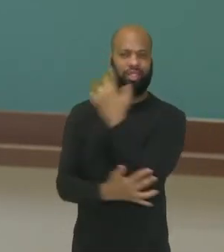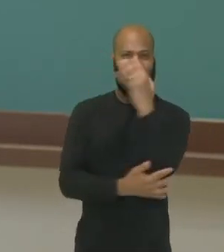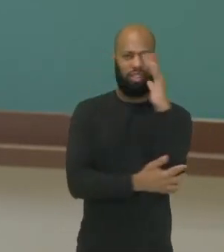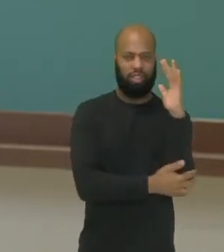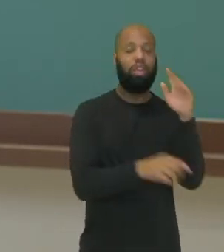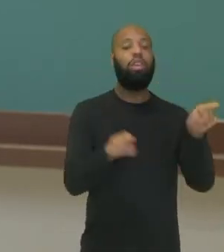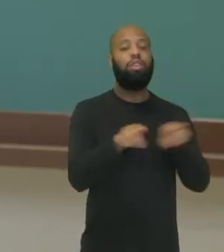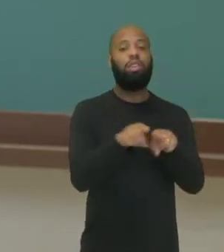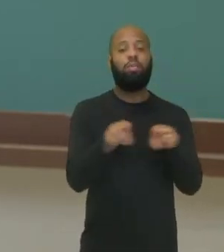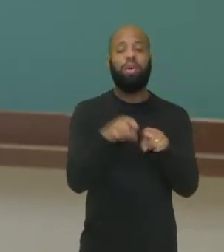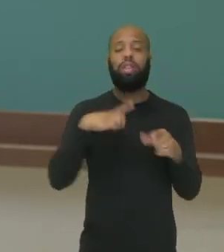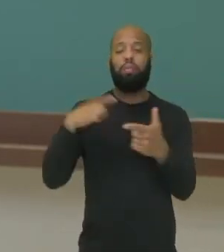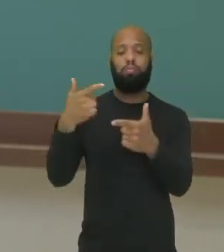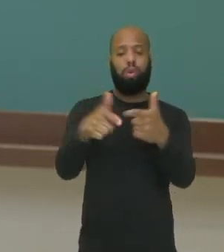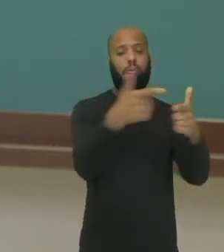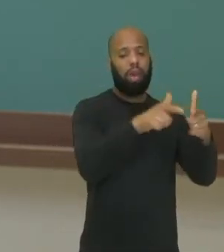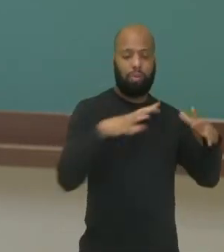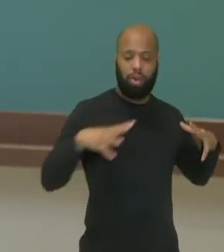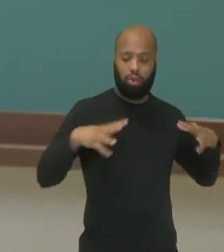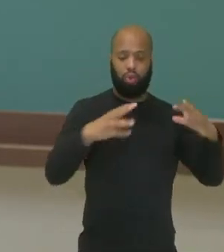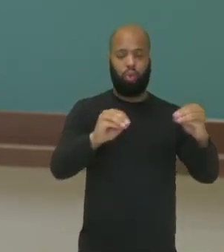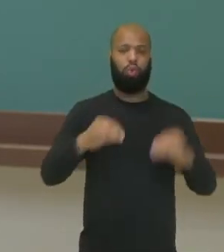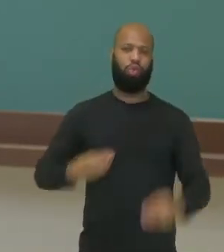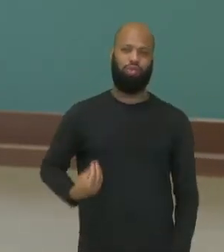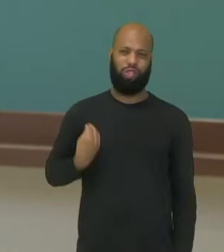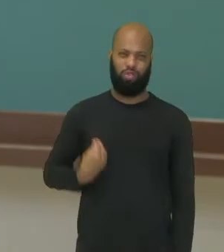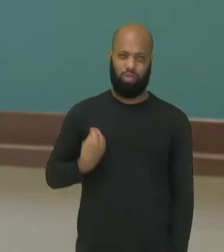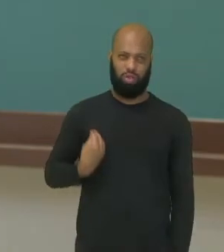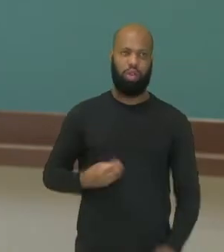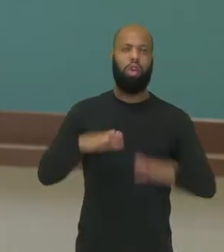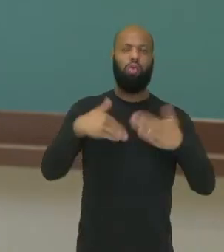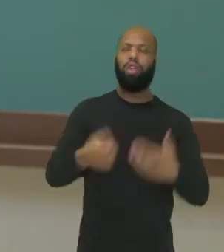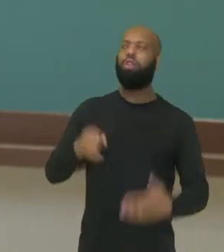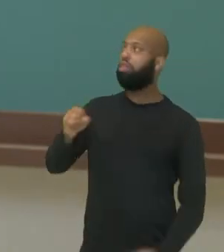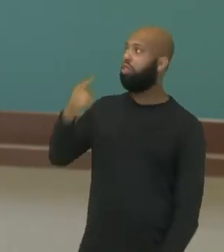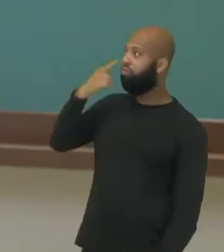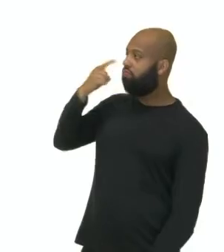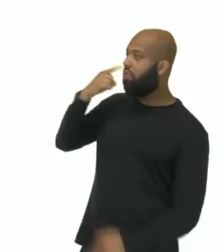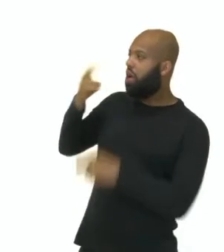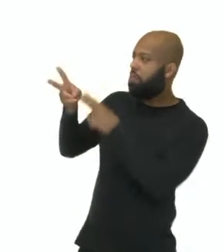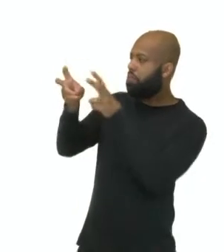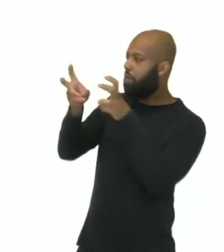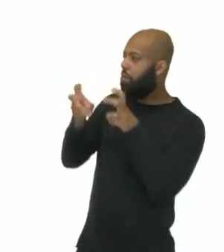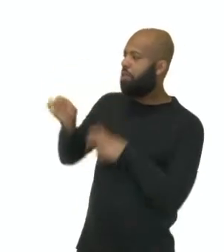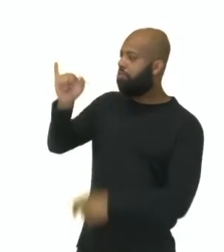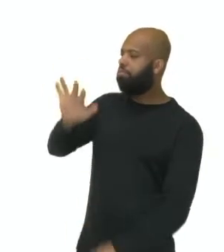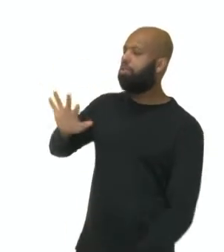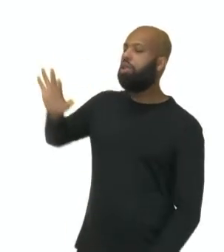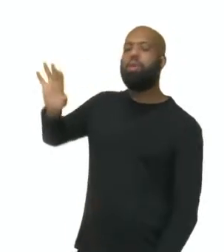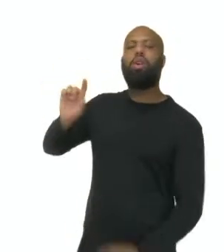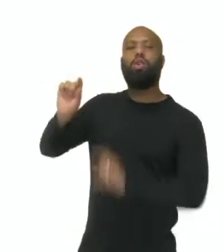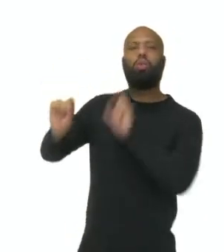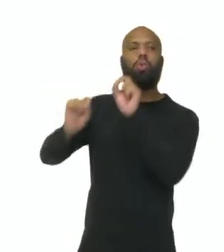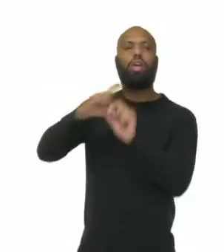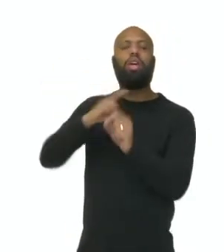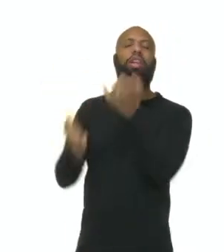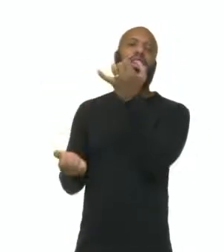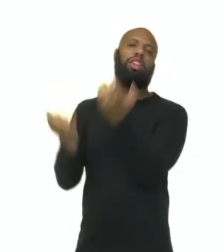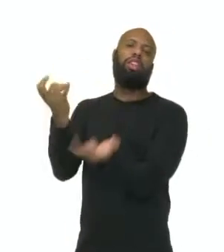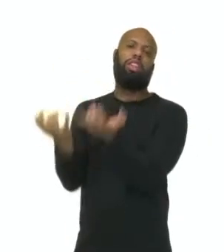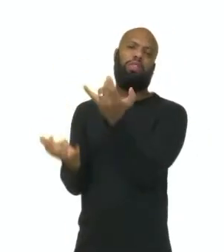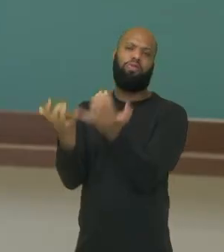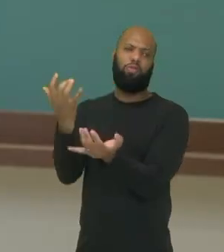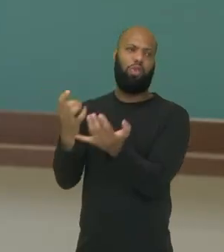afeta a todas as outras espécies. Quando a gente observa uma imagem como essa aqui, por exemplo, ó, queimadas,